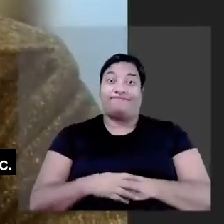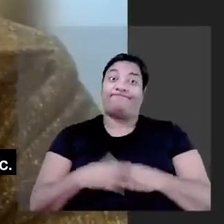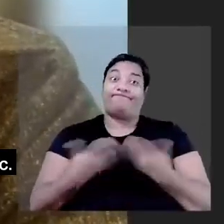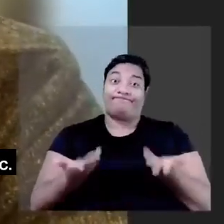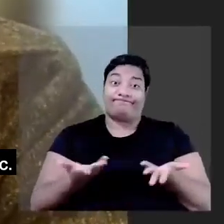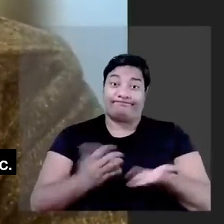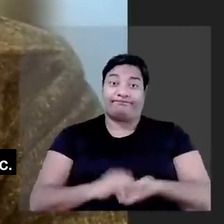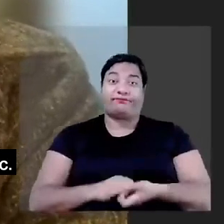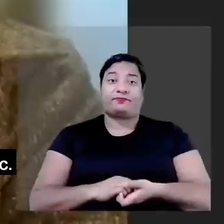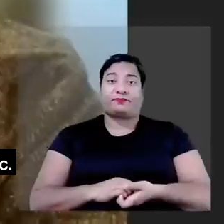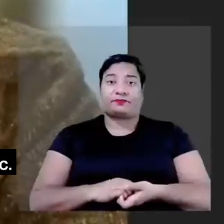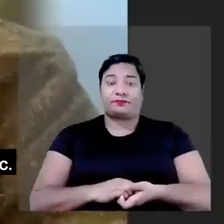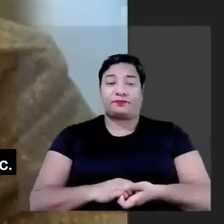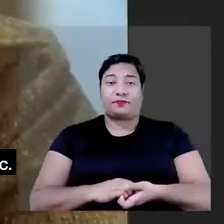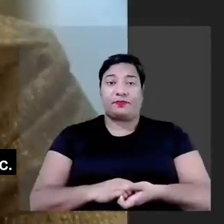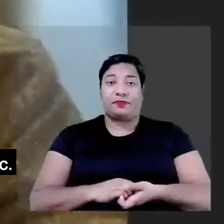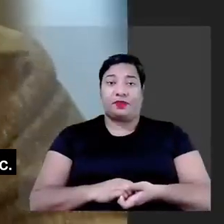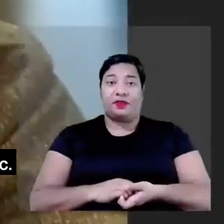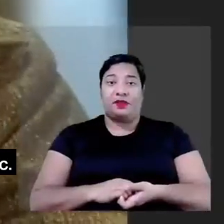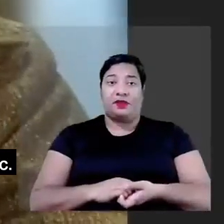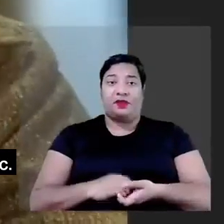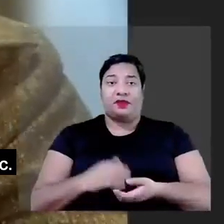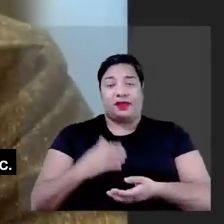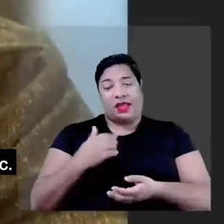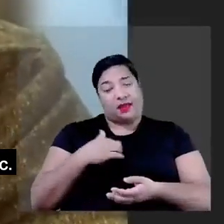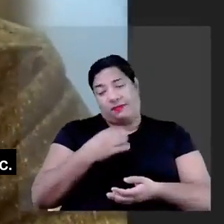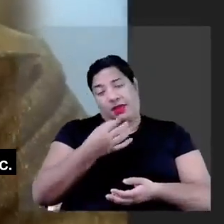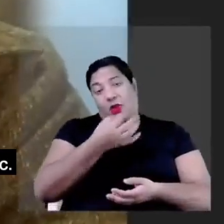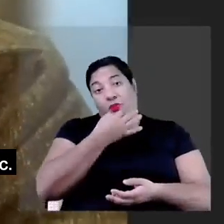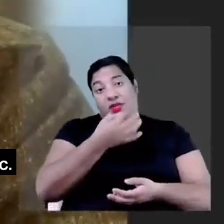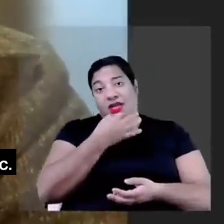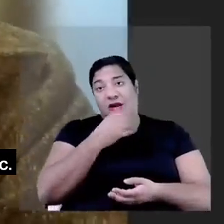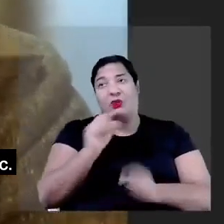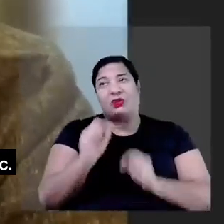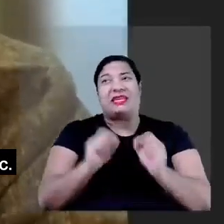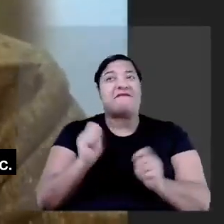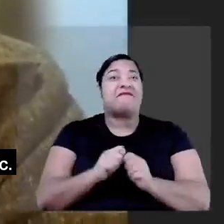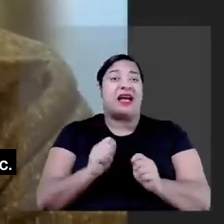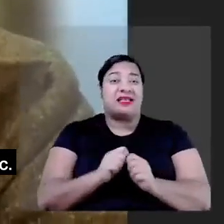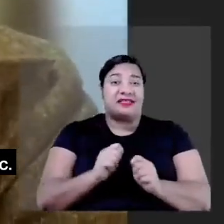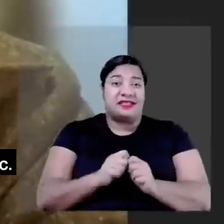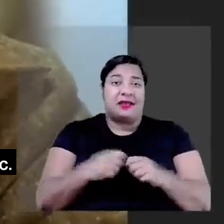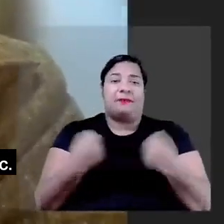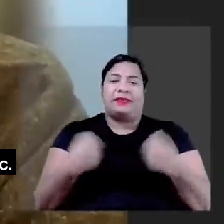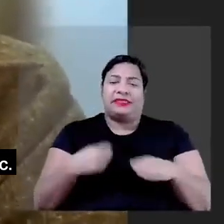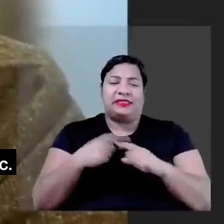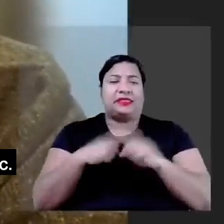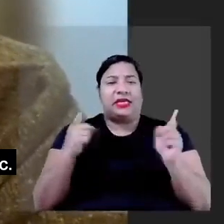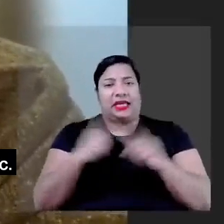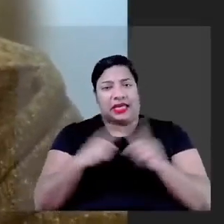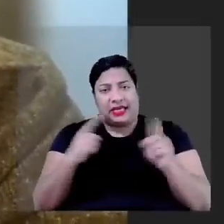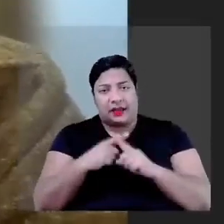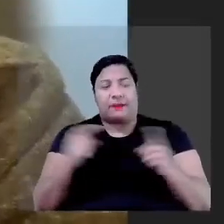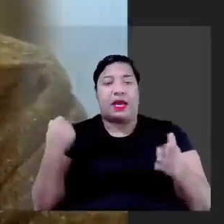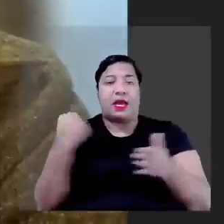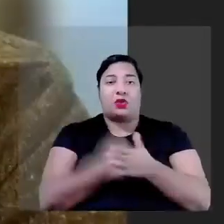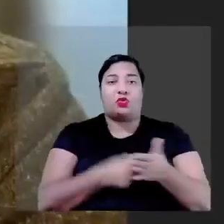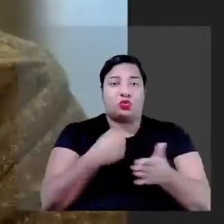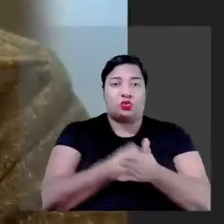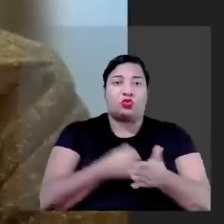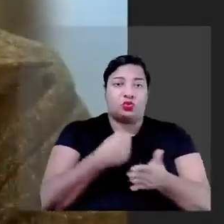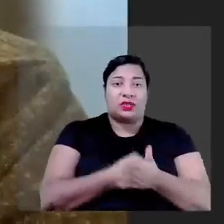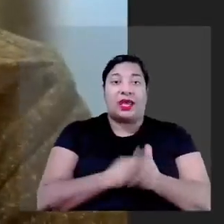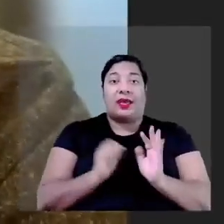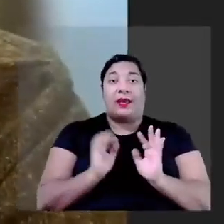o meu comentário vai nesse sentido. O que fazer? Tudo bem, acho que tem que reclamar, tem que lutar, etc, etc. Mas